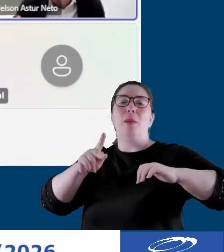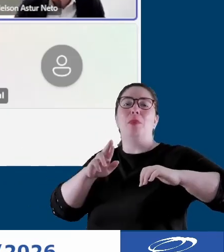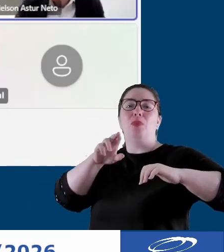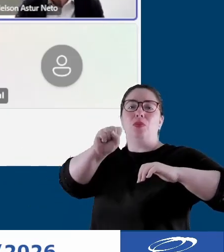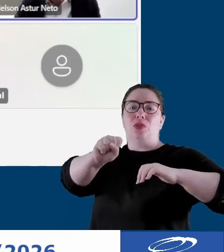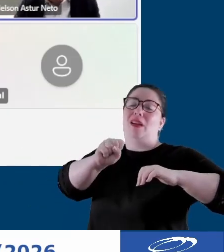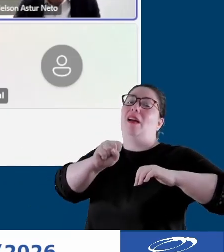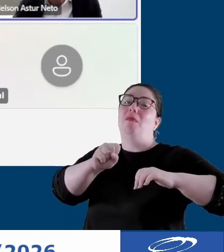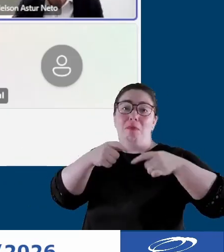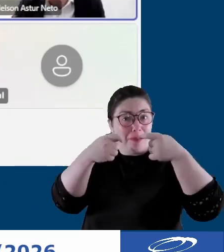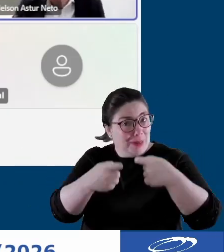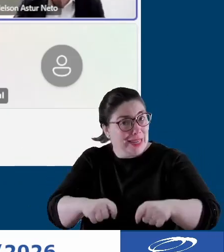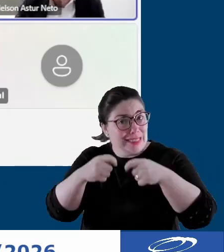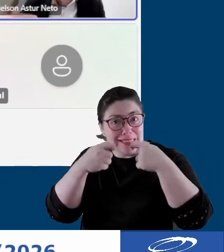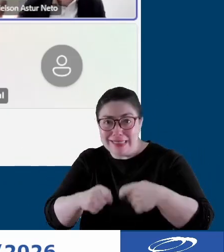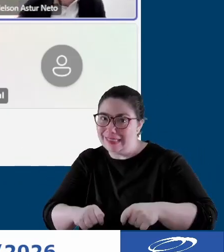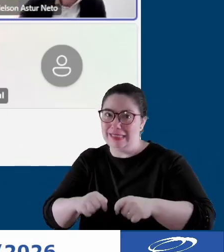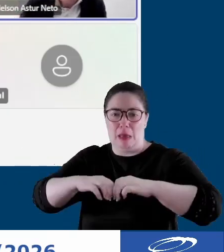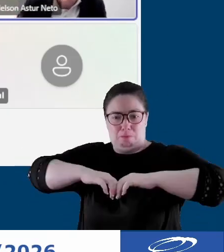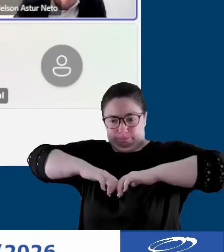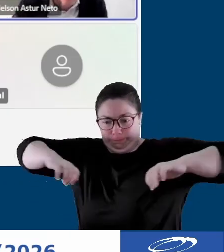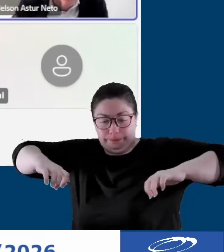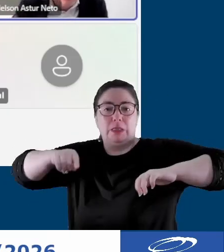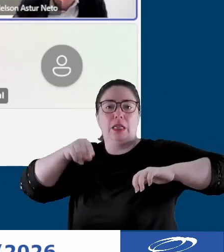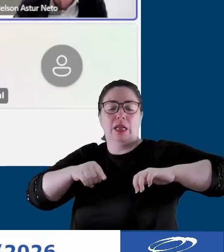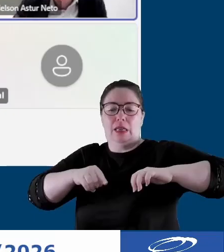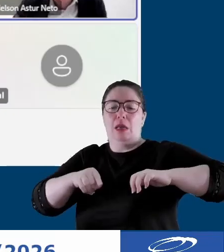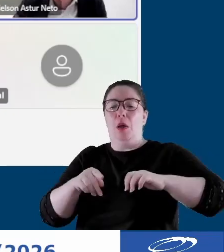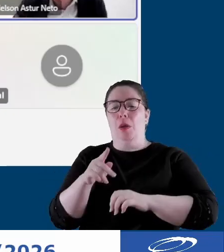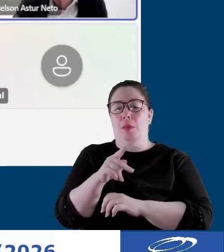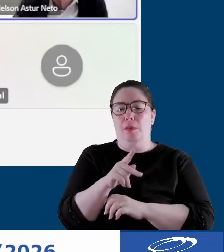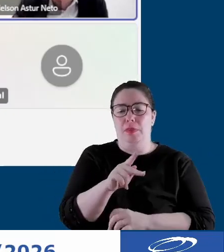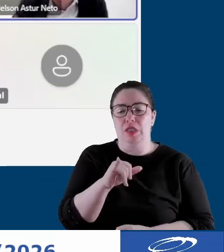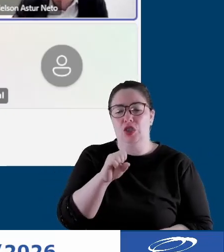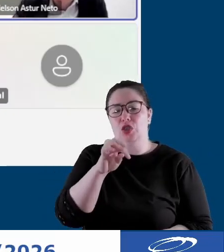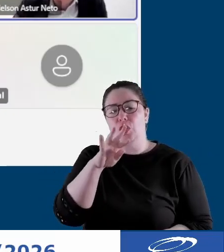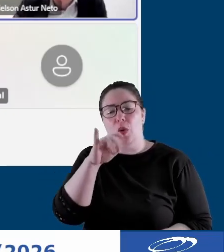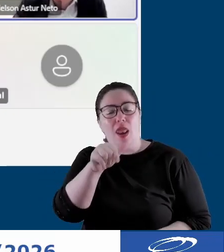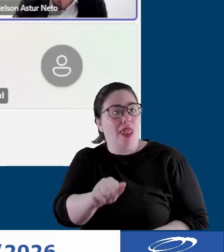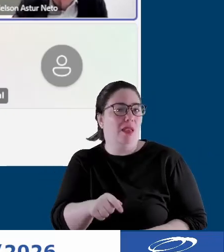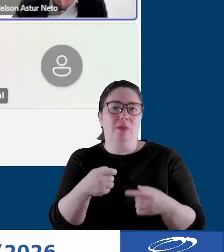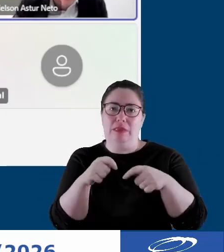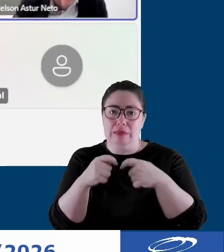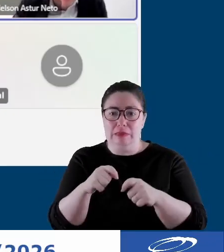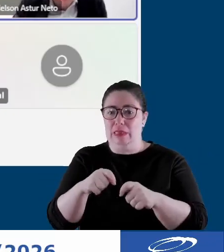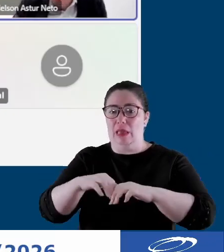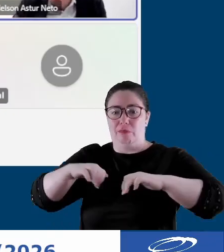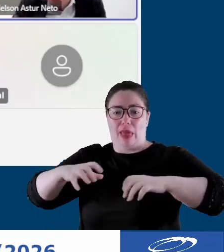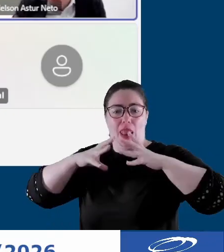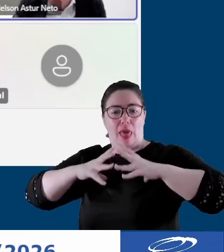toda a cirurgia, tem que ser limpado com pistola, com uma série de mecanismos